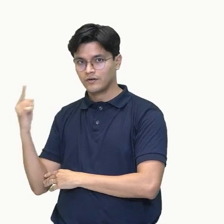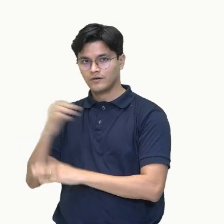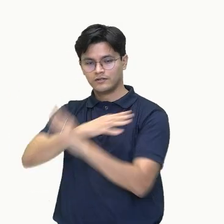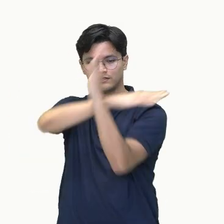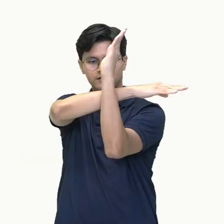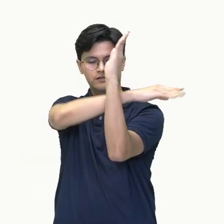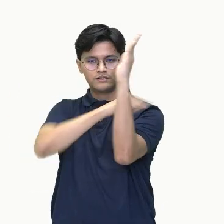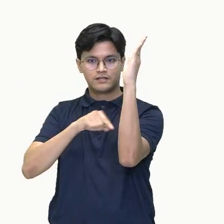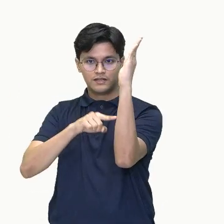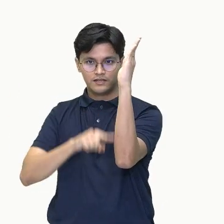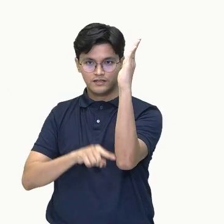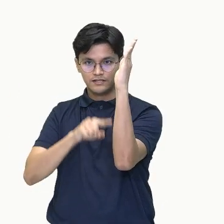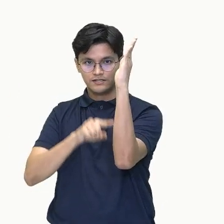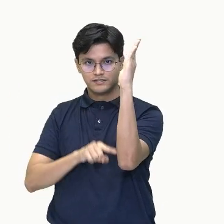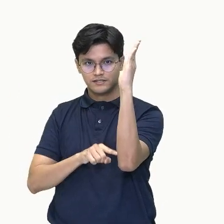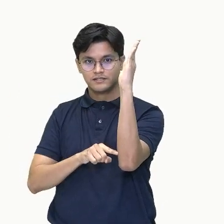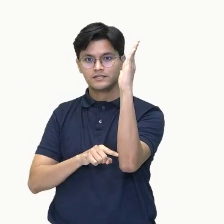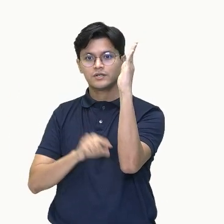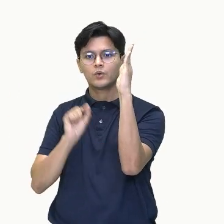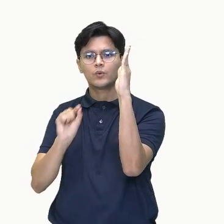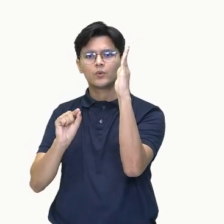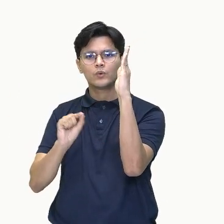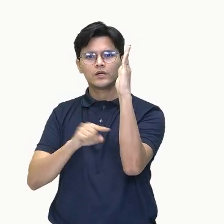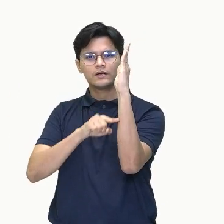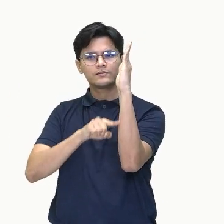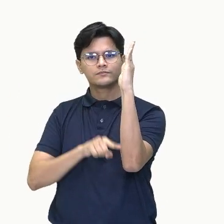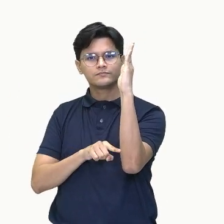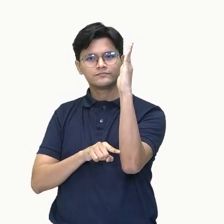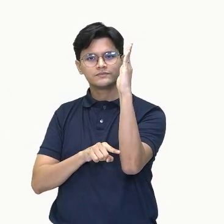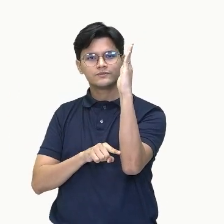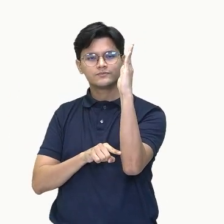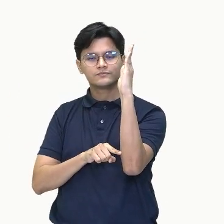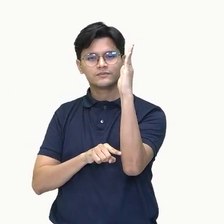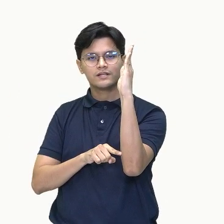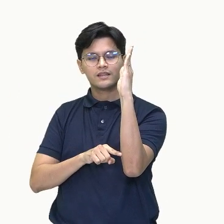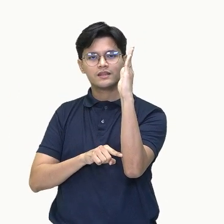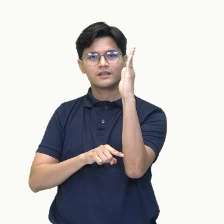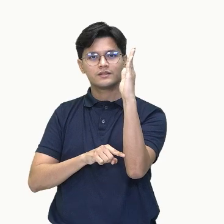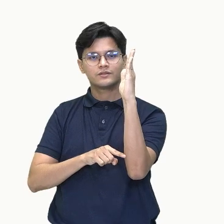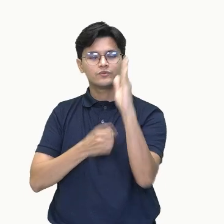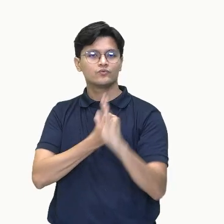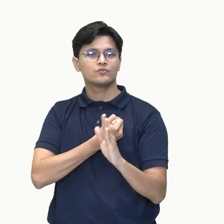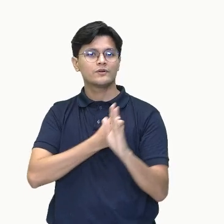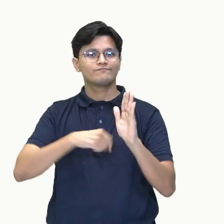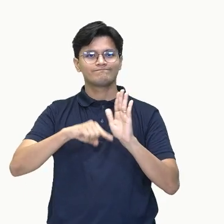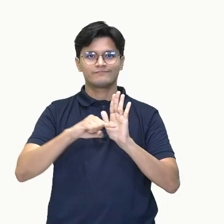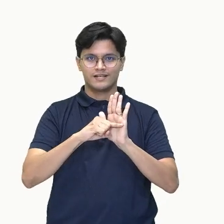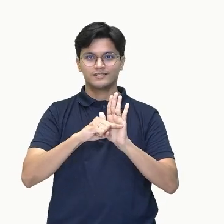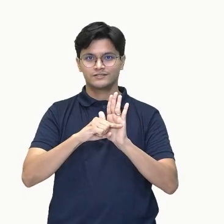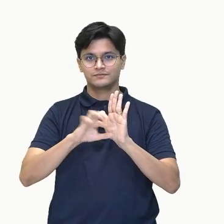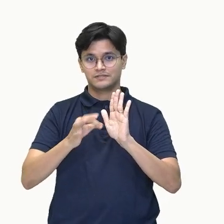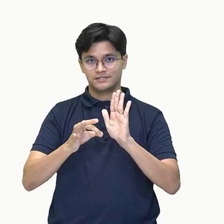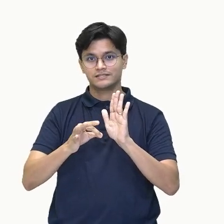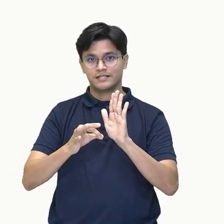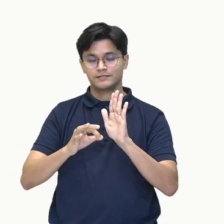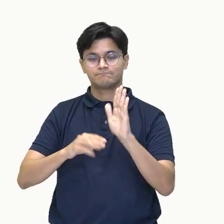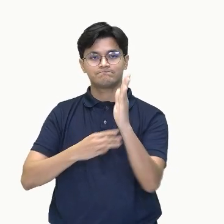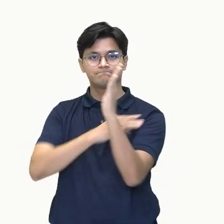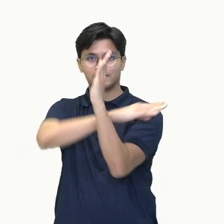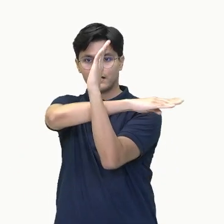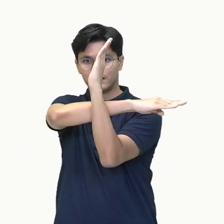estou destacando para vocês, o que é que nós percebemos? Aí os números são negativos. Então, no terceiro